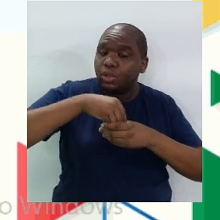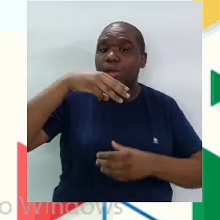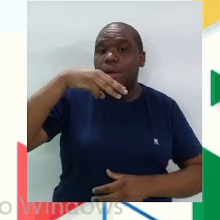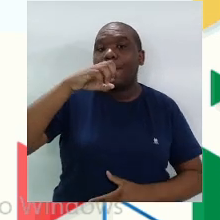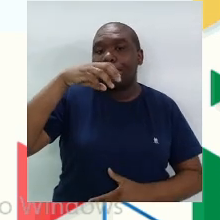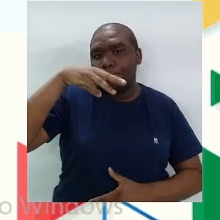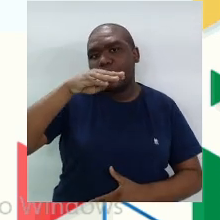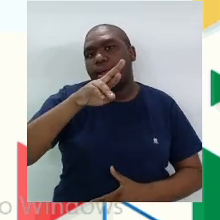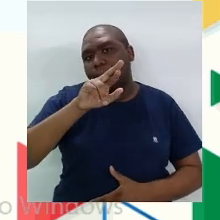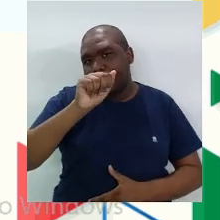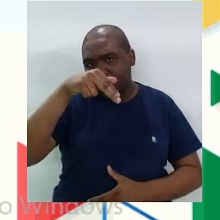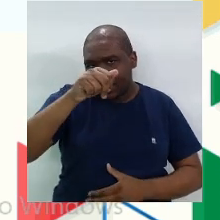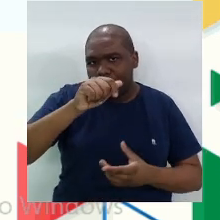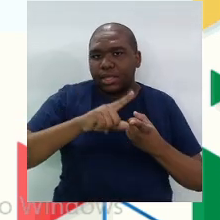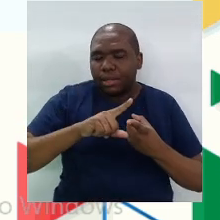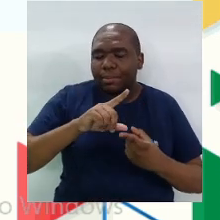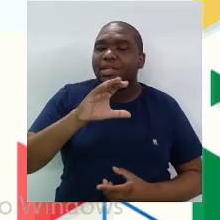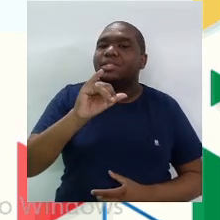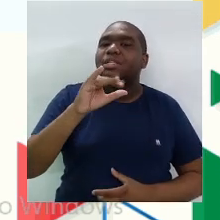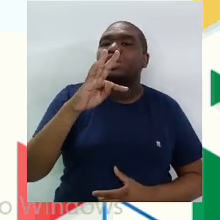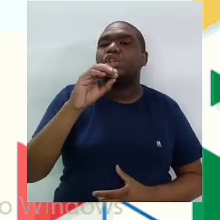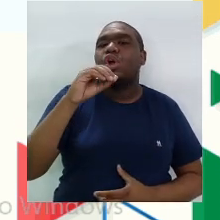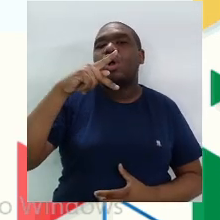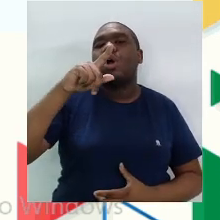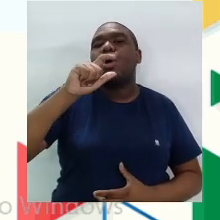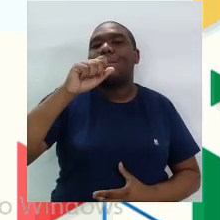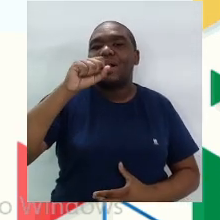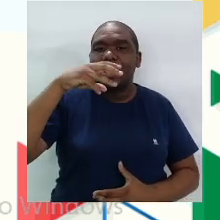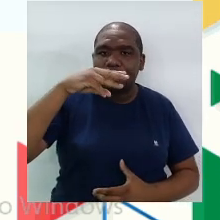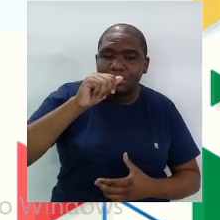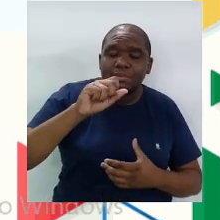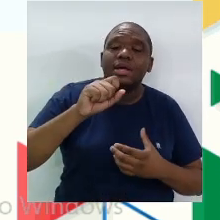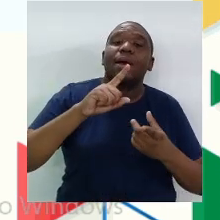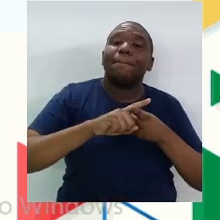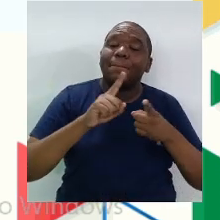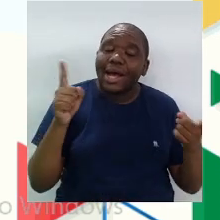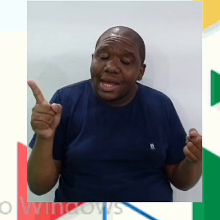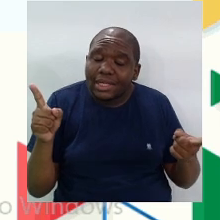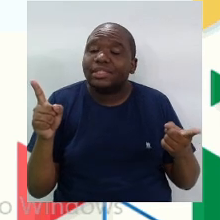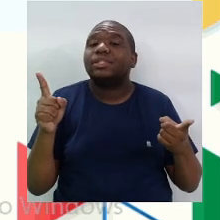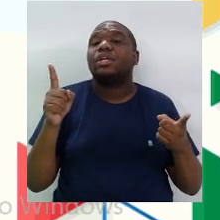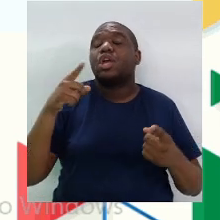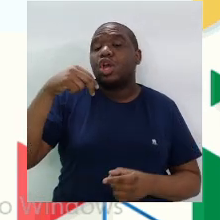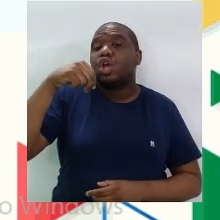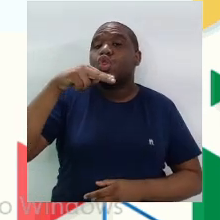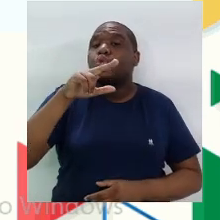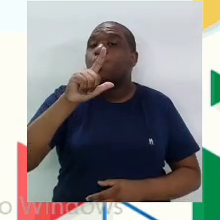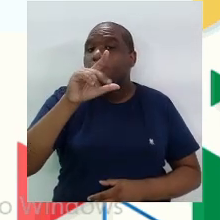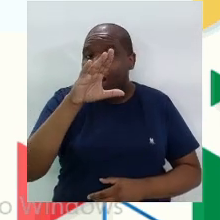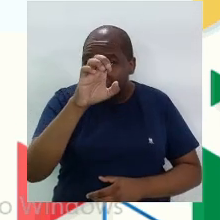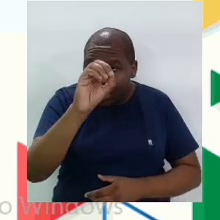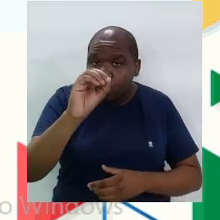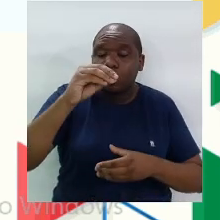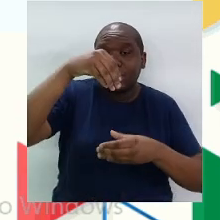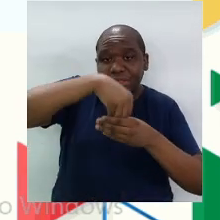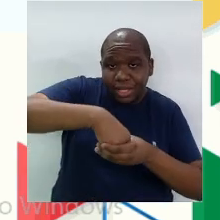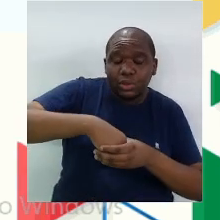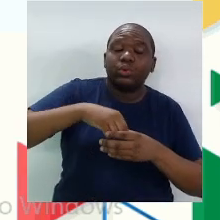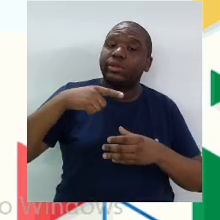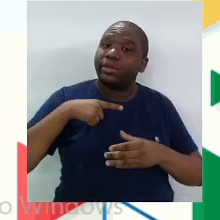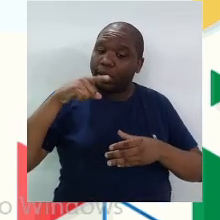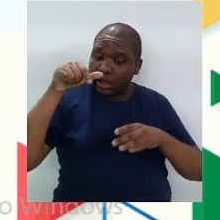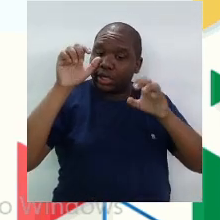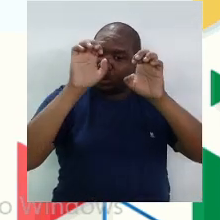plasmática e citoplasma, mas o seu núcleo, quando se fala do núcleo, é uma estrutura que pode